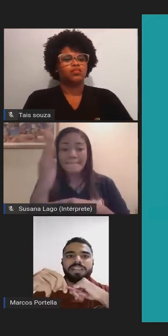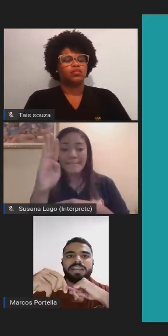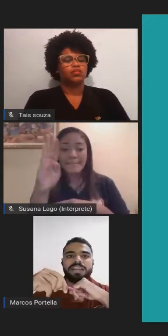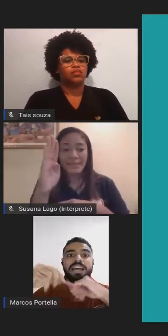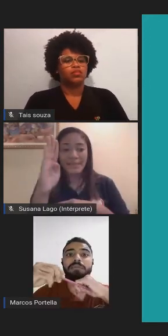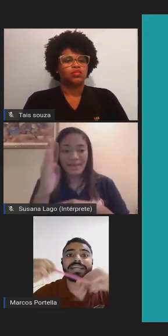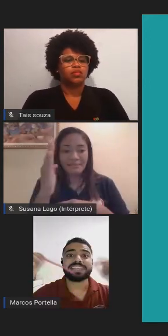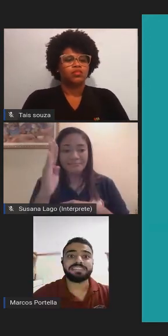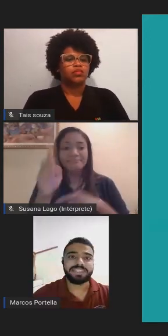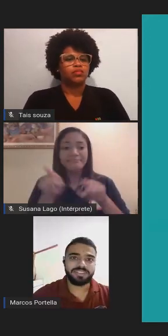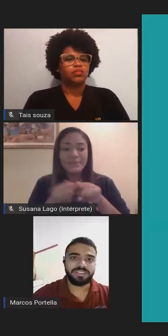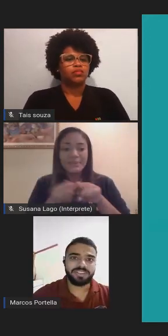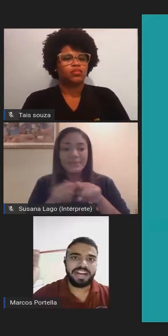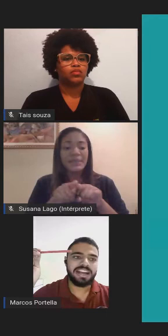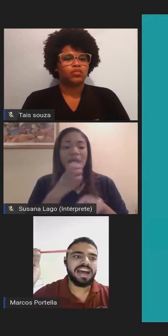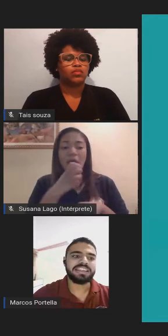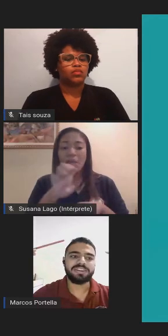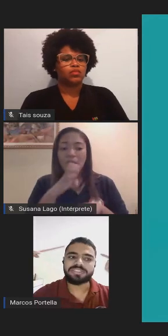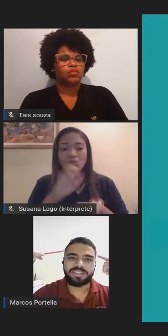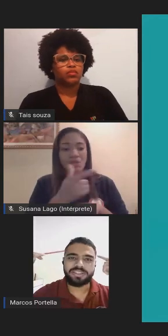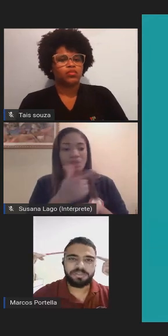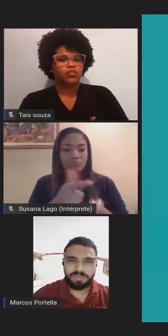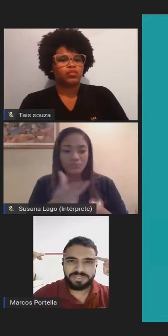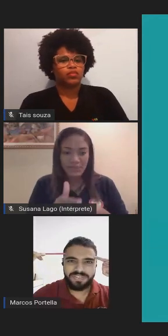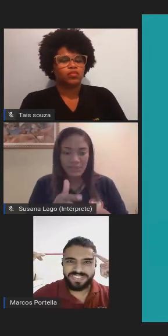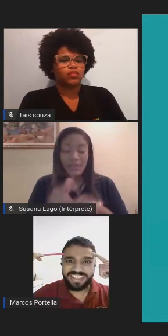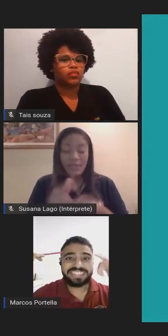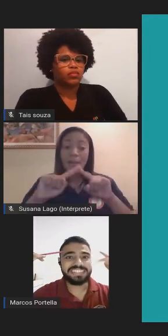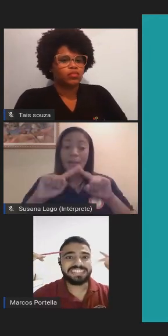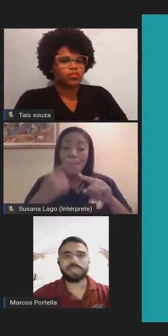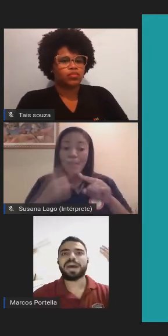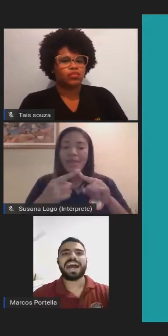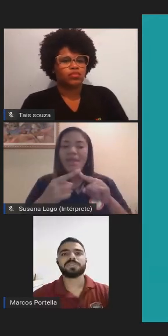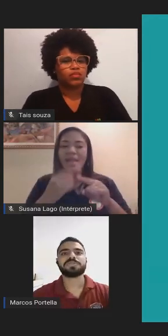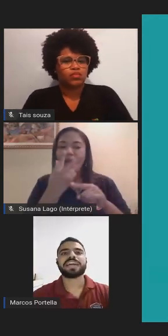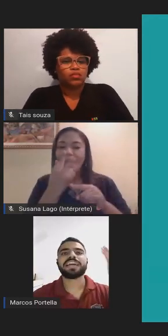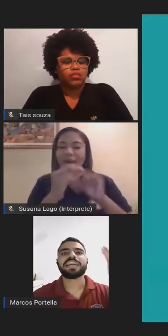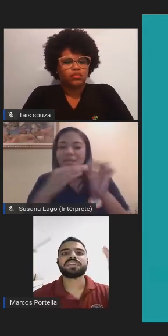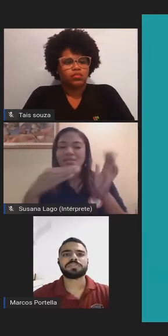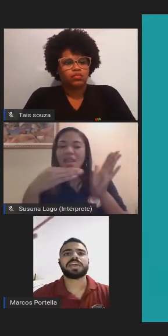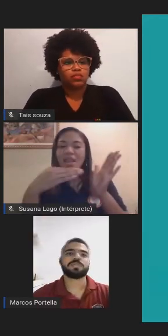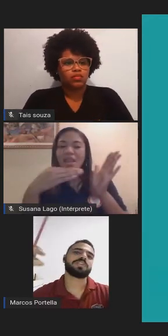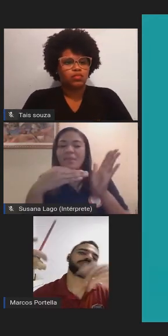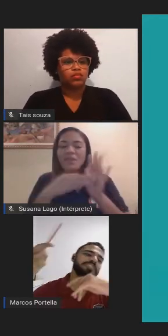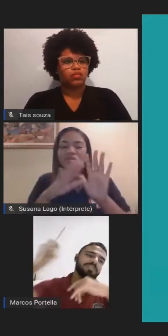choque. Mas ela vai isolar até um certo ponto. Se um raio cair do céu e você estiver